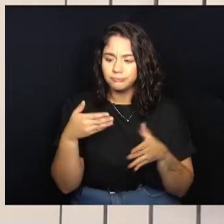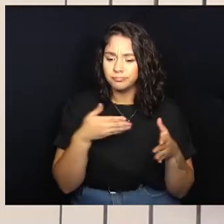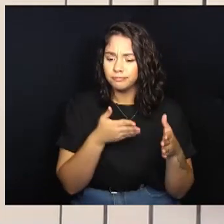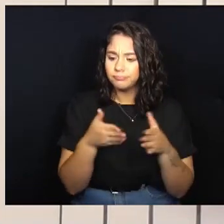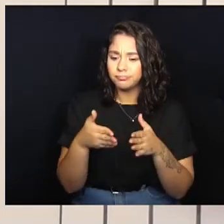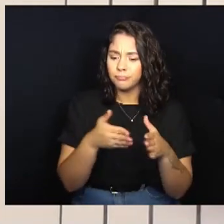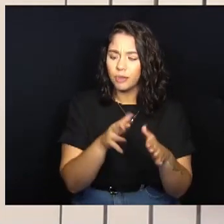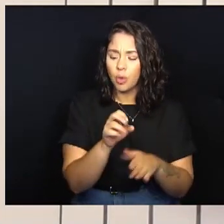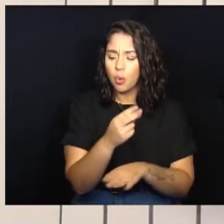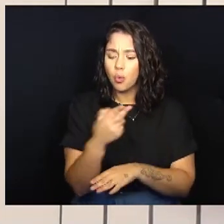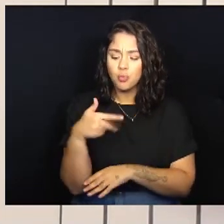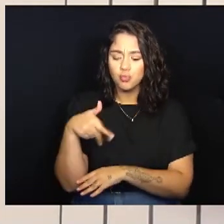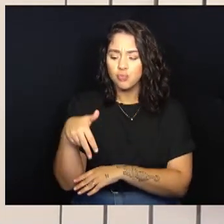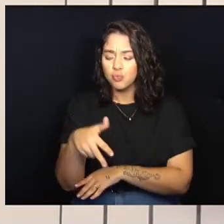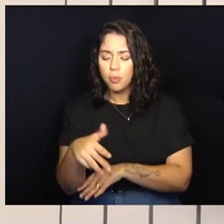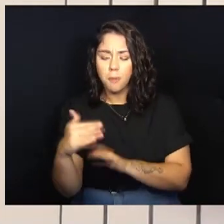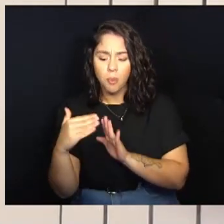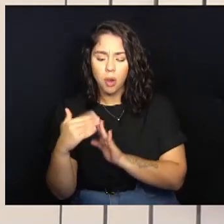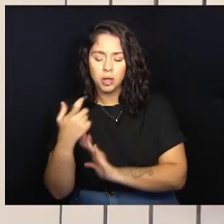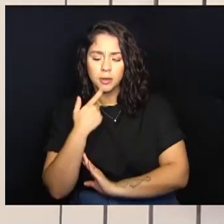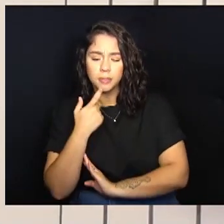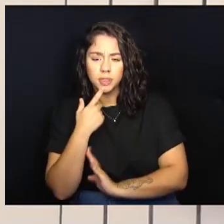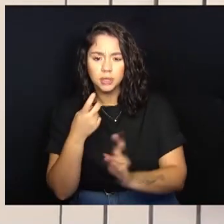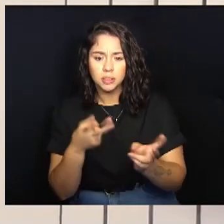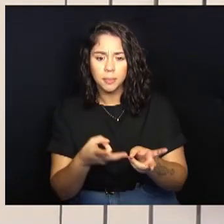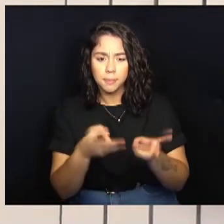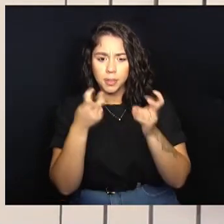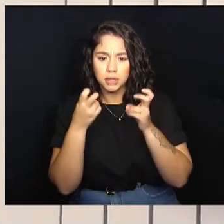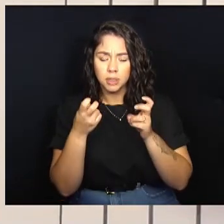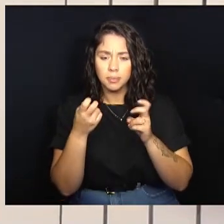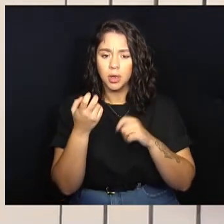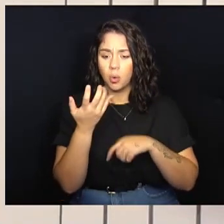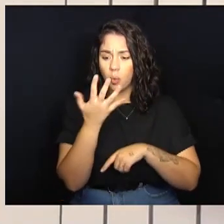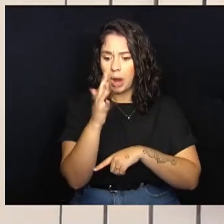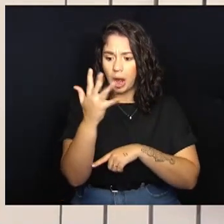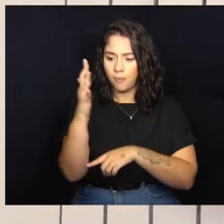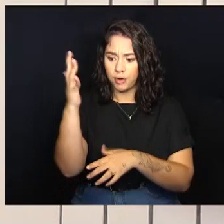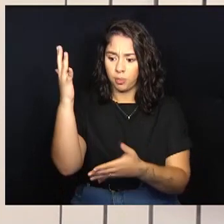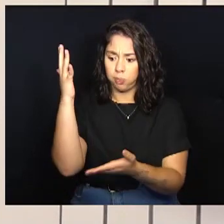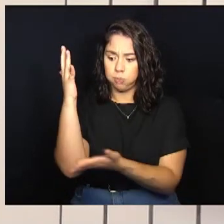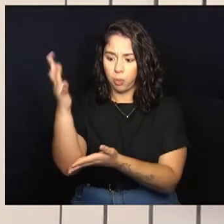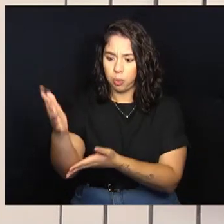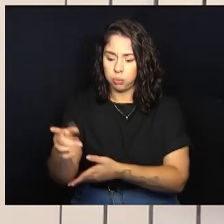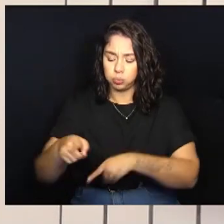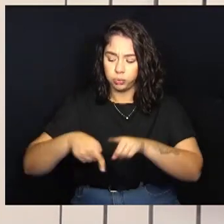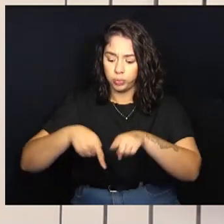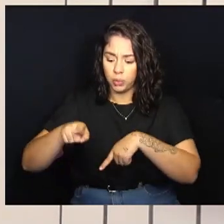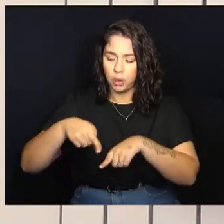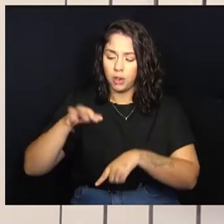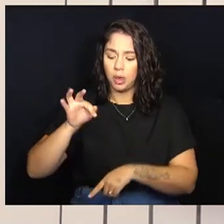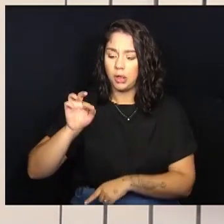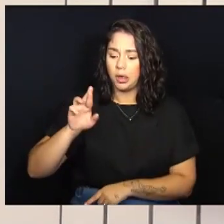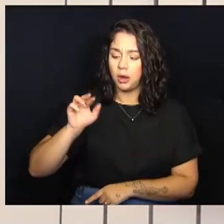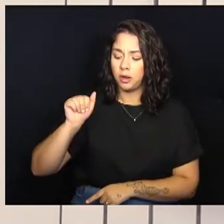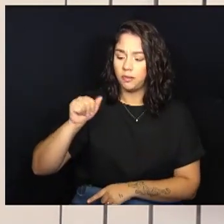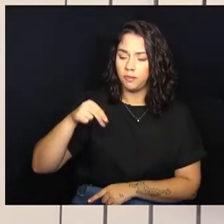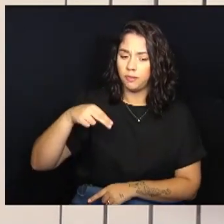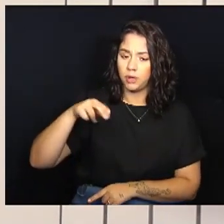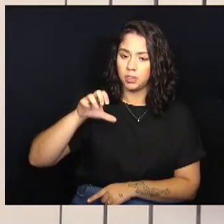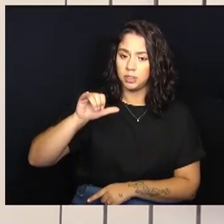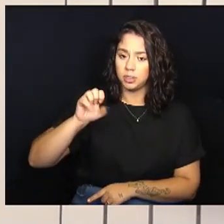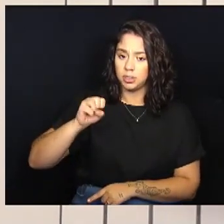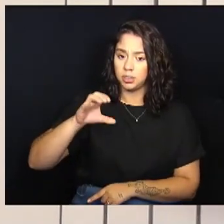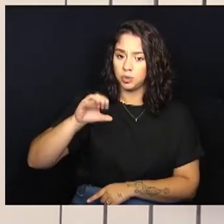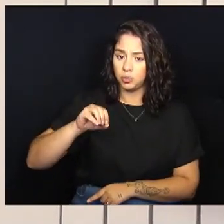e observou os últimos fatos em relação ali à retirada das árvores da Avenida Francisco Glicério, a Prefeitura agora